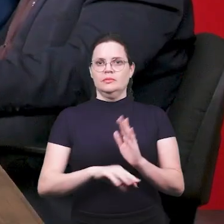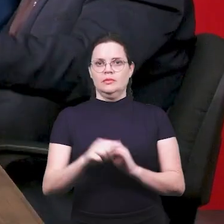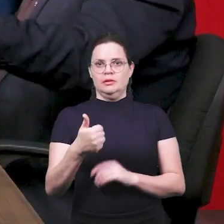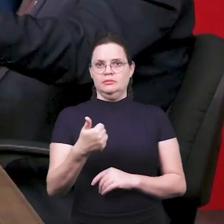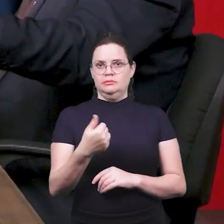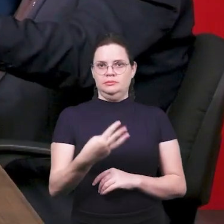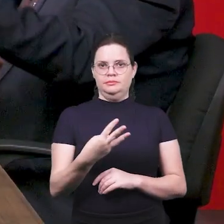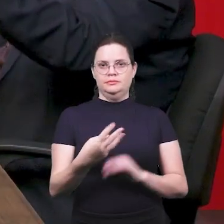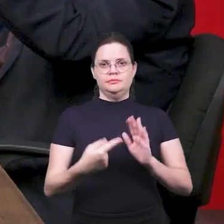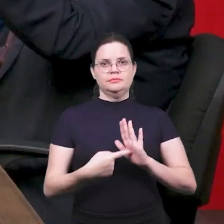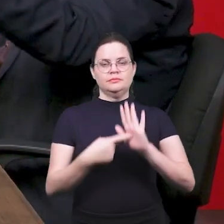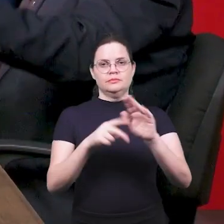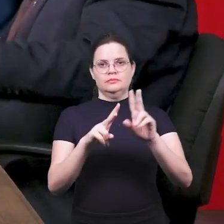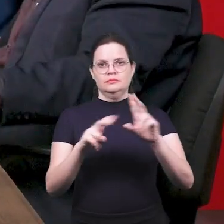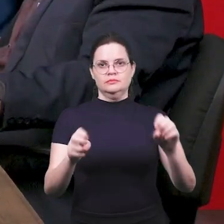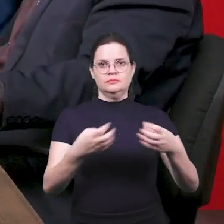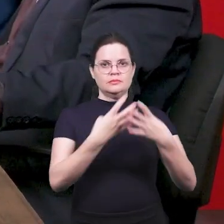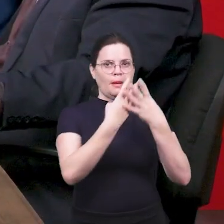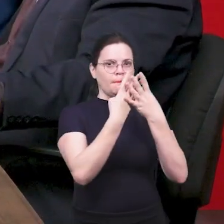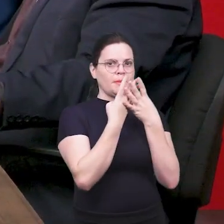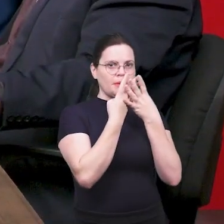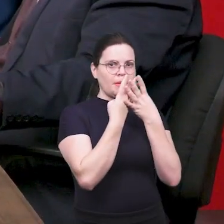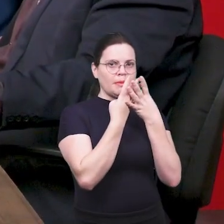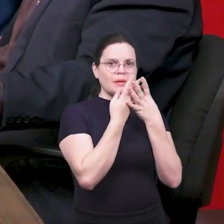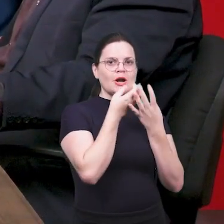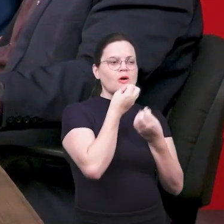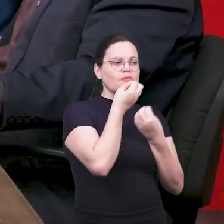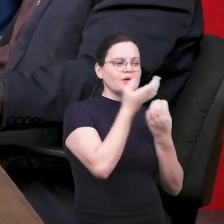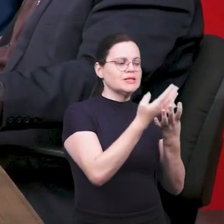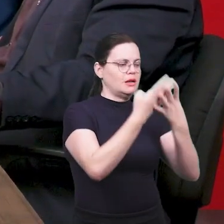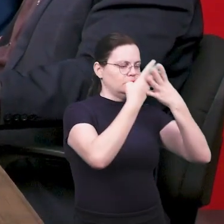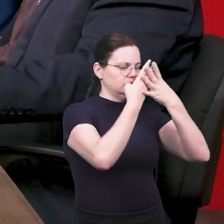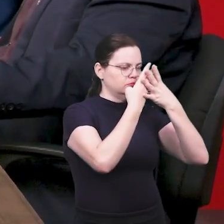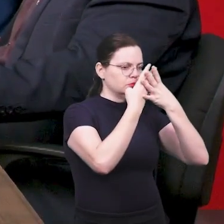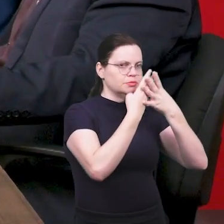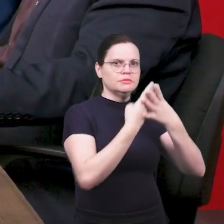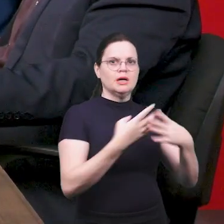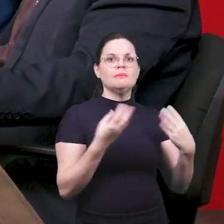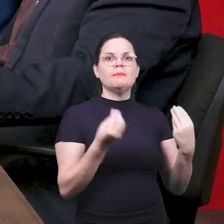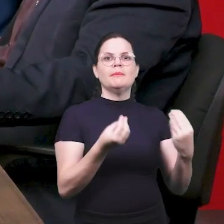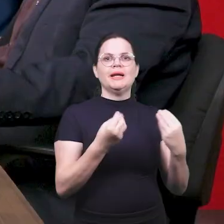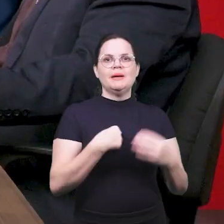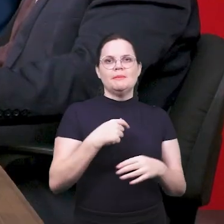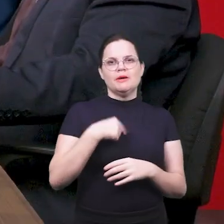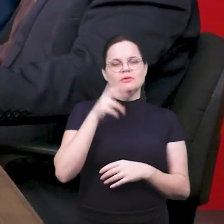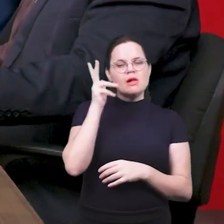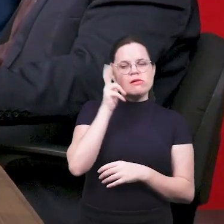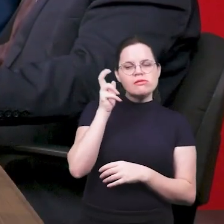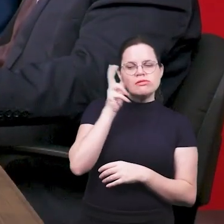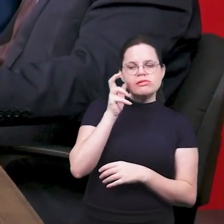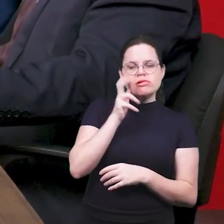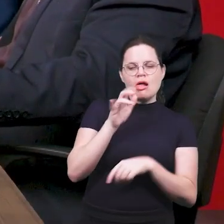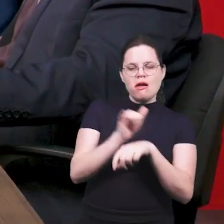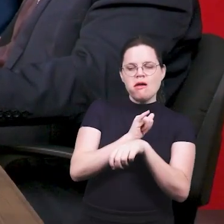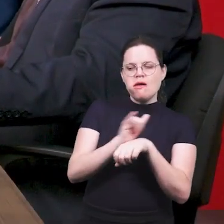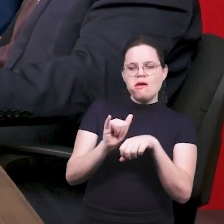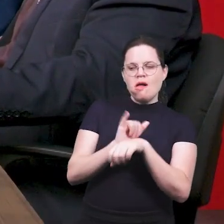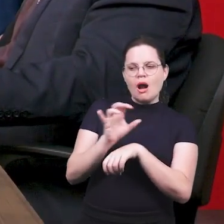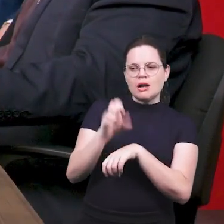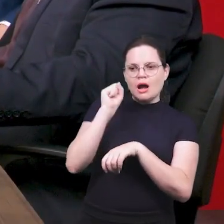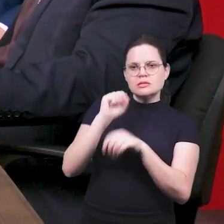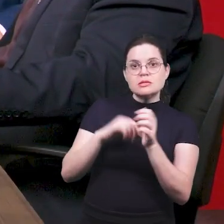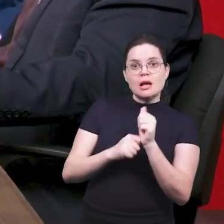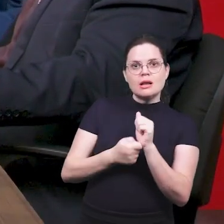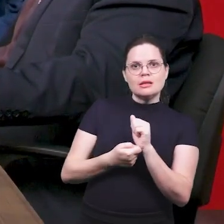do confessar auricular, né? E, na verdade, isso era usado para pegar os segredos ali, né? Na verdade, você está que a confissão